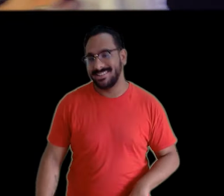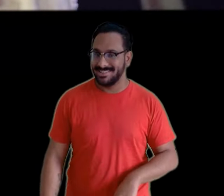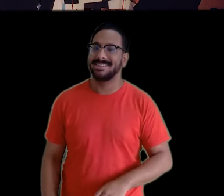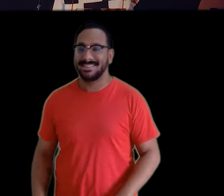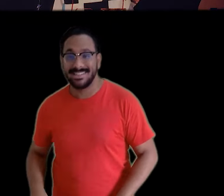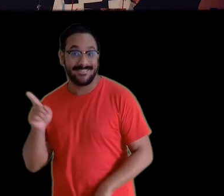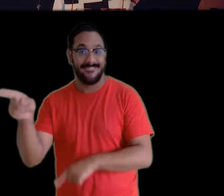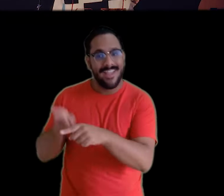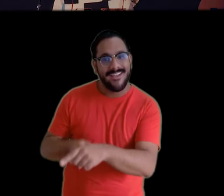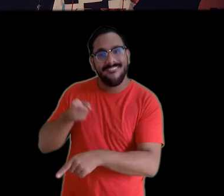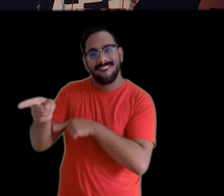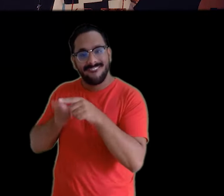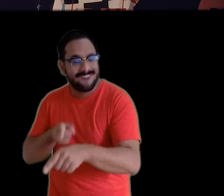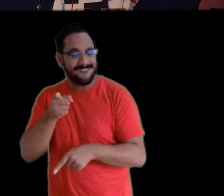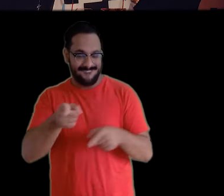Cutuca!